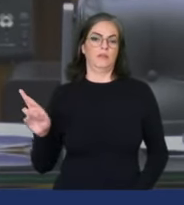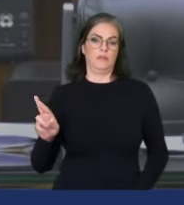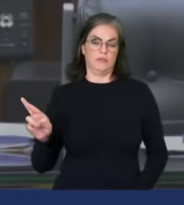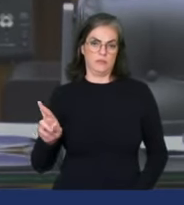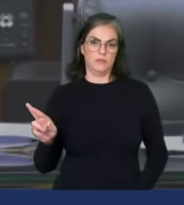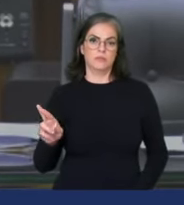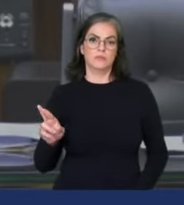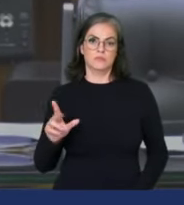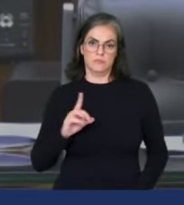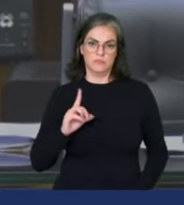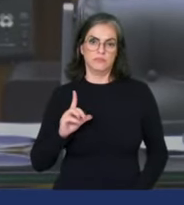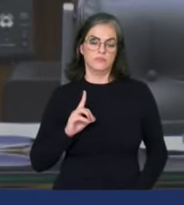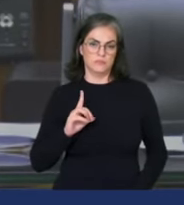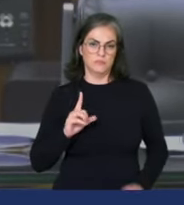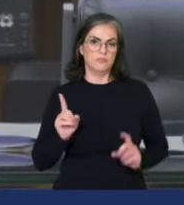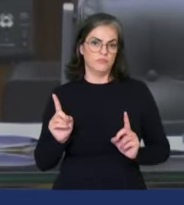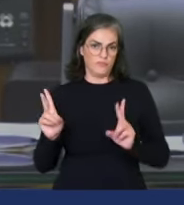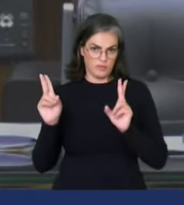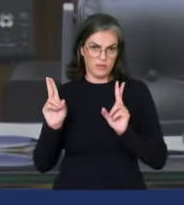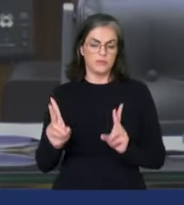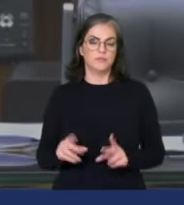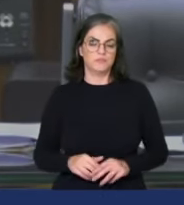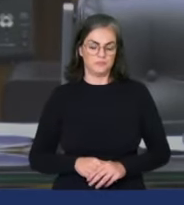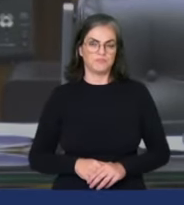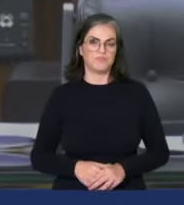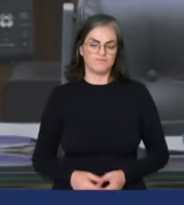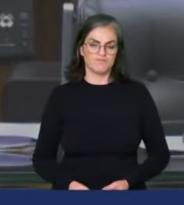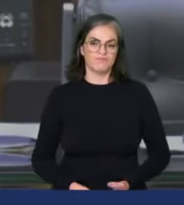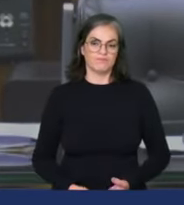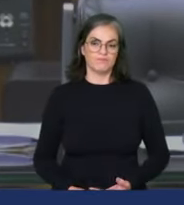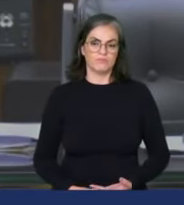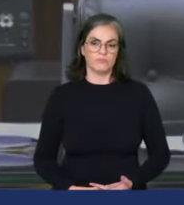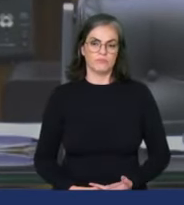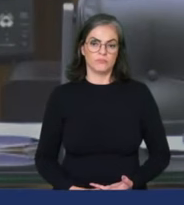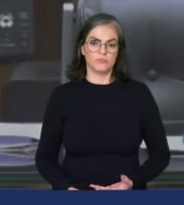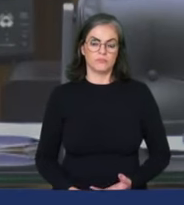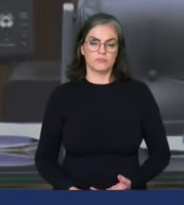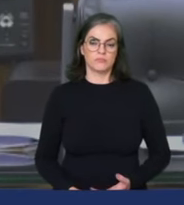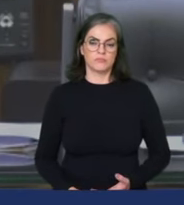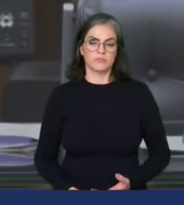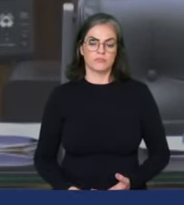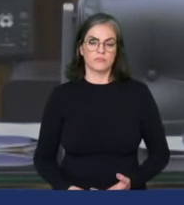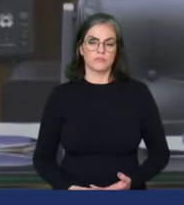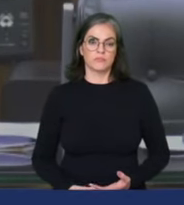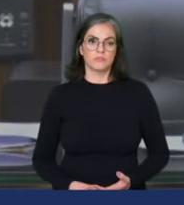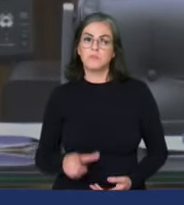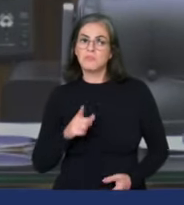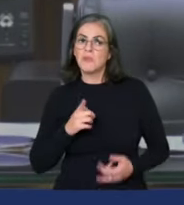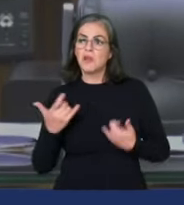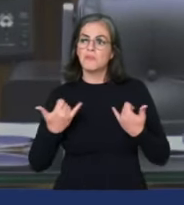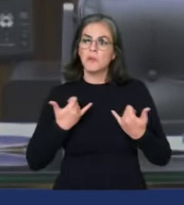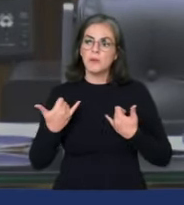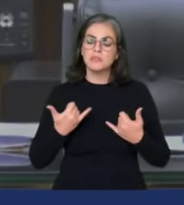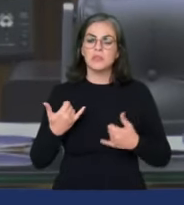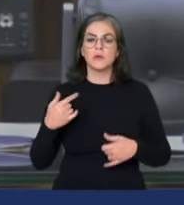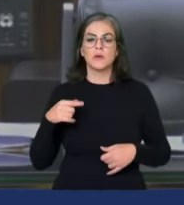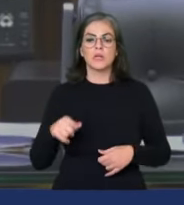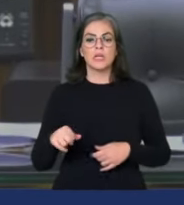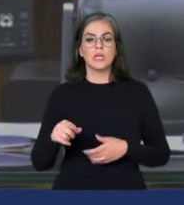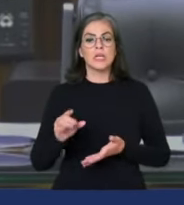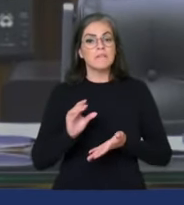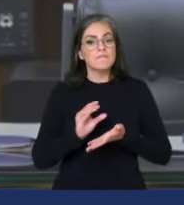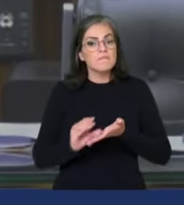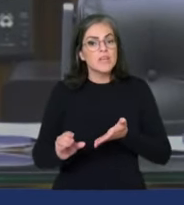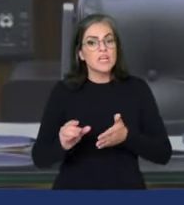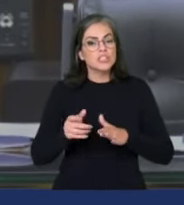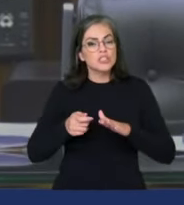foram vendidos. E que, segundo as informações que estão postas, houve uma queda de investimento, como o